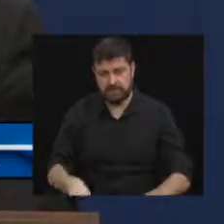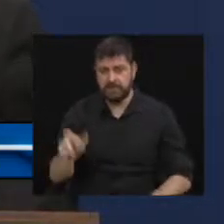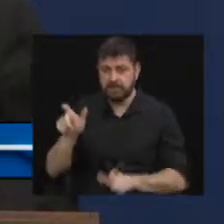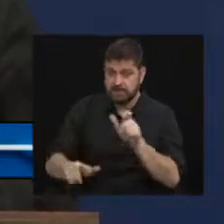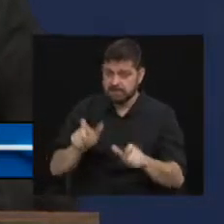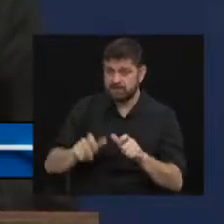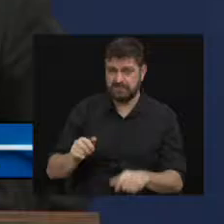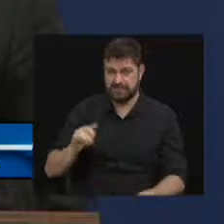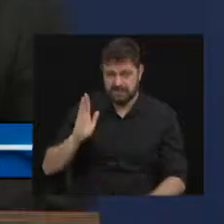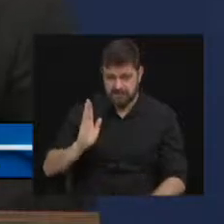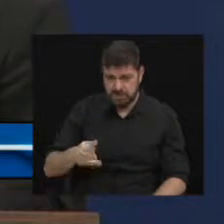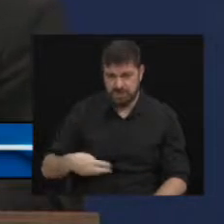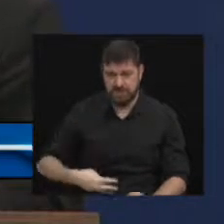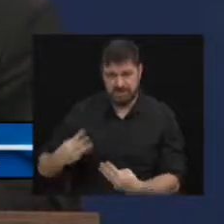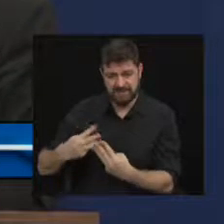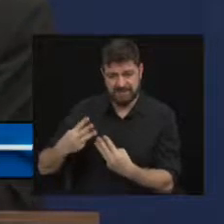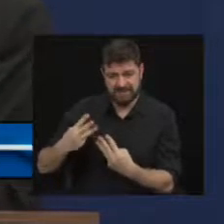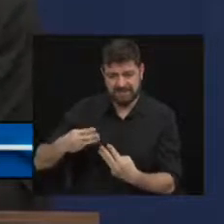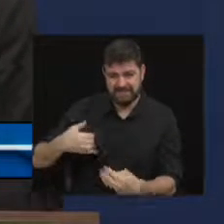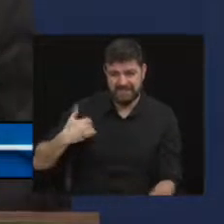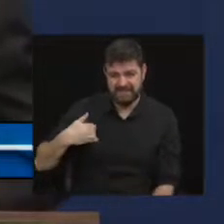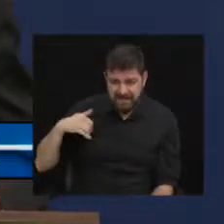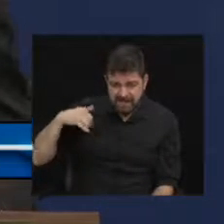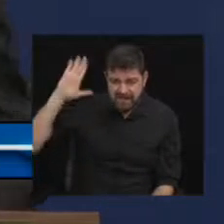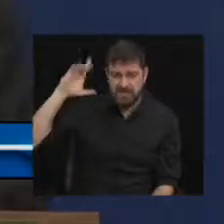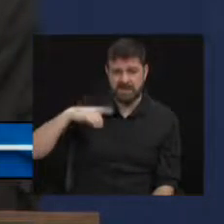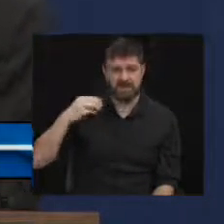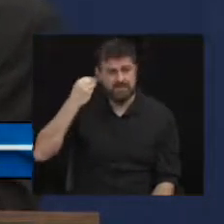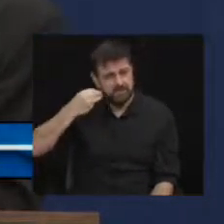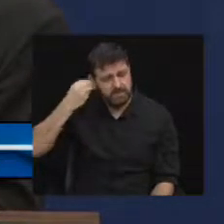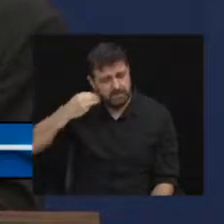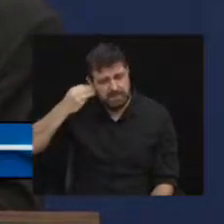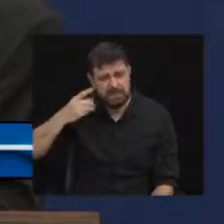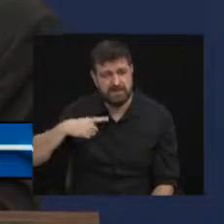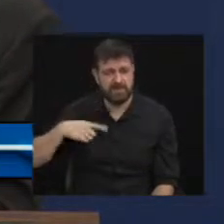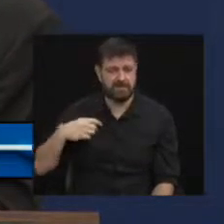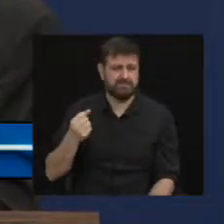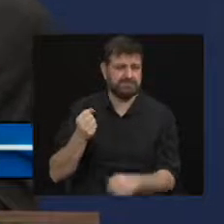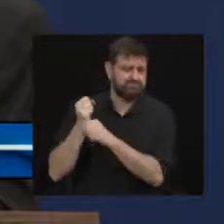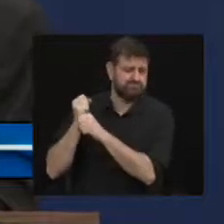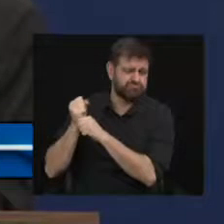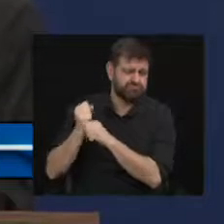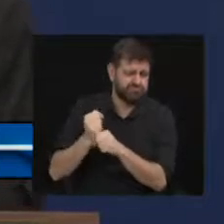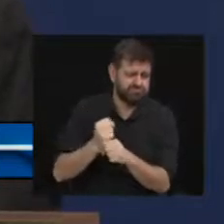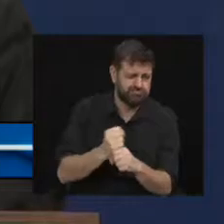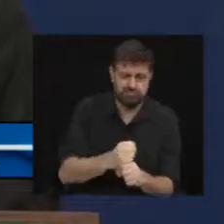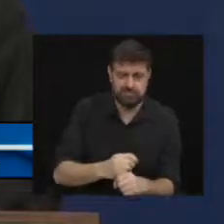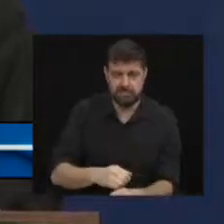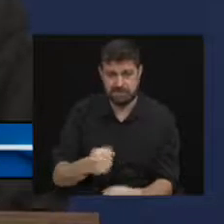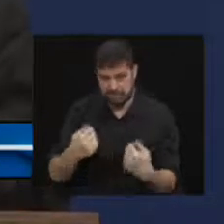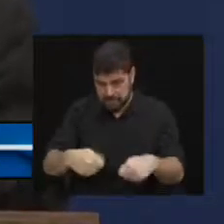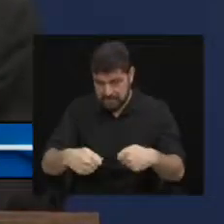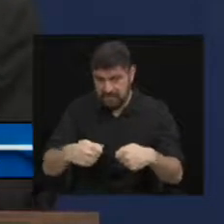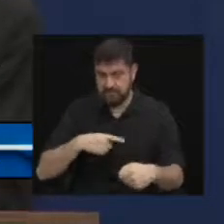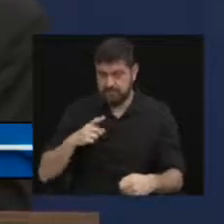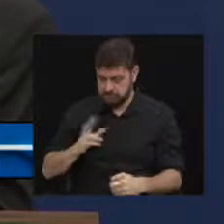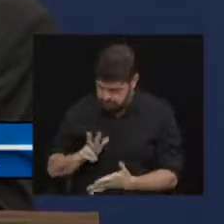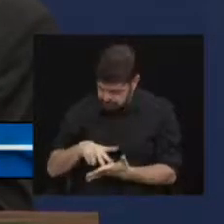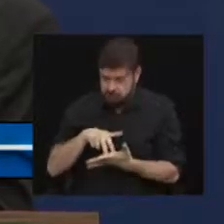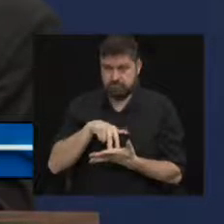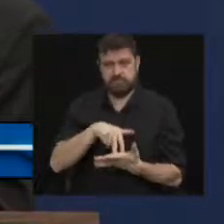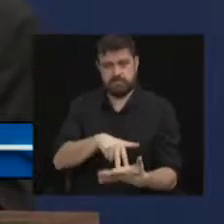nenhum tipo de coação, sem nenhum tipo de chantagem, sem nenhum tipo de influência ruim, que nós possamos